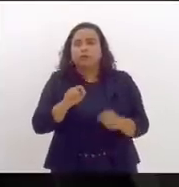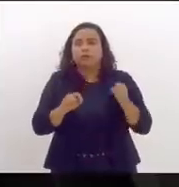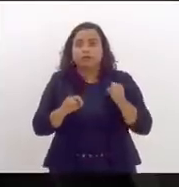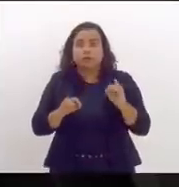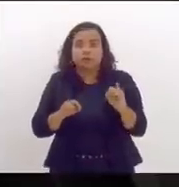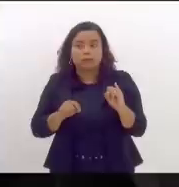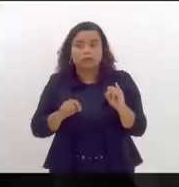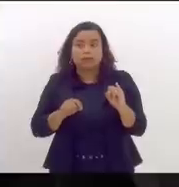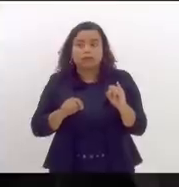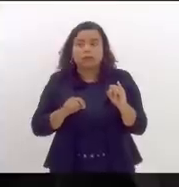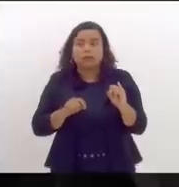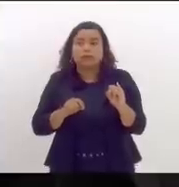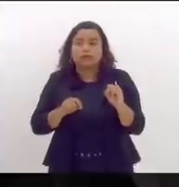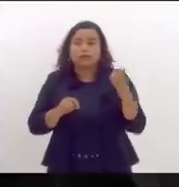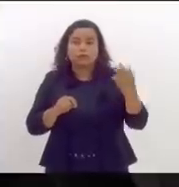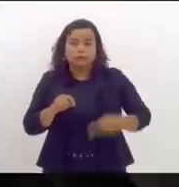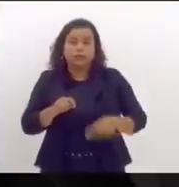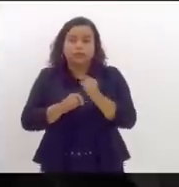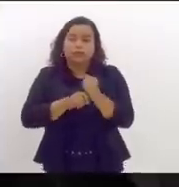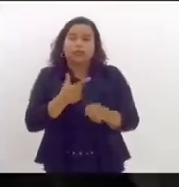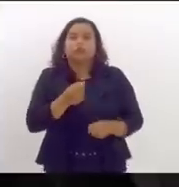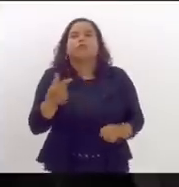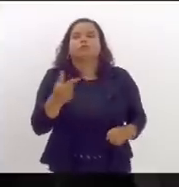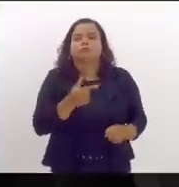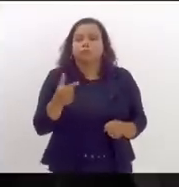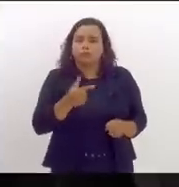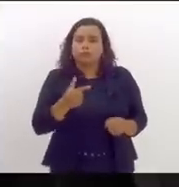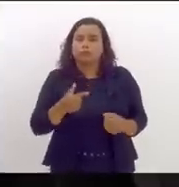se no ano de 22